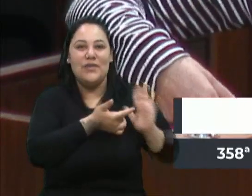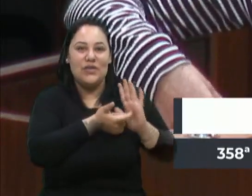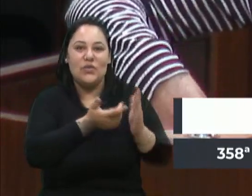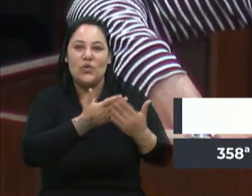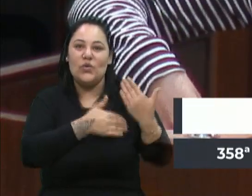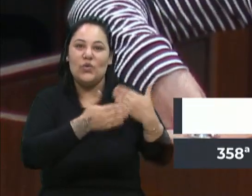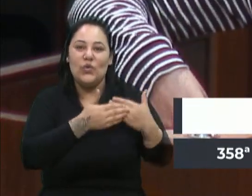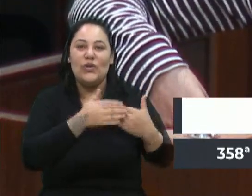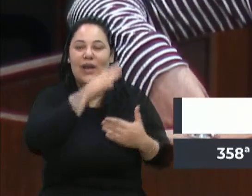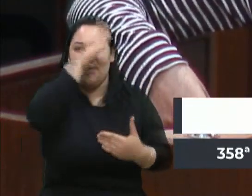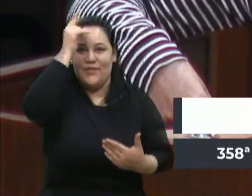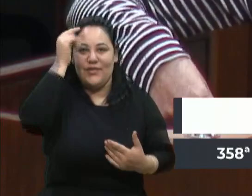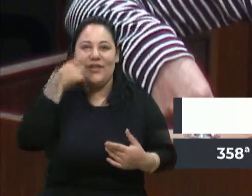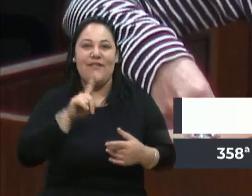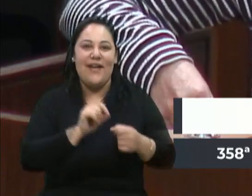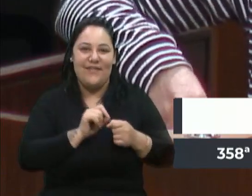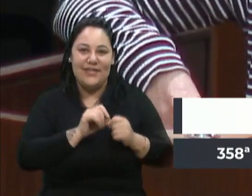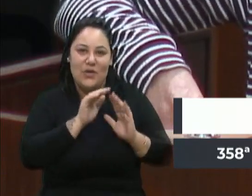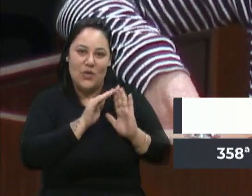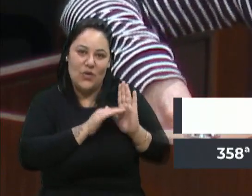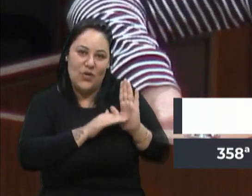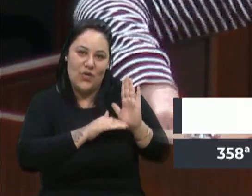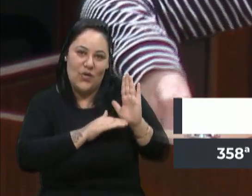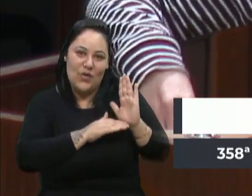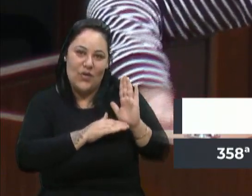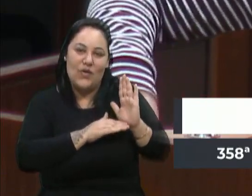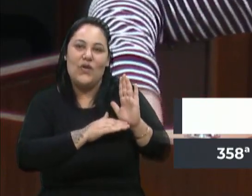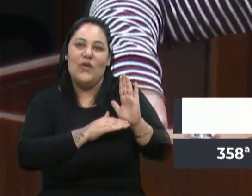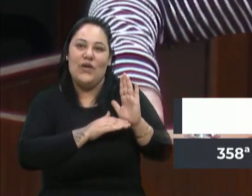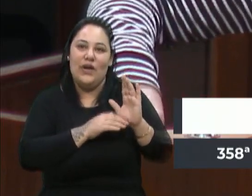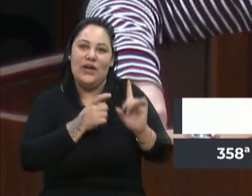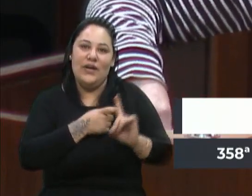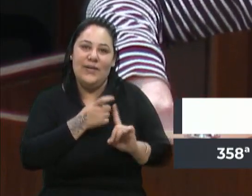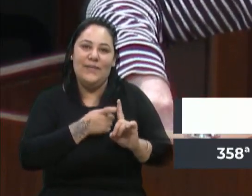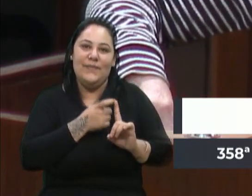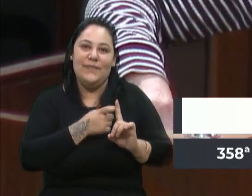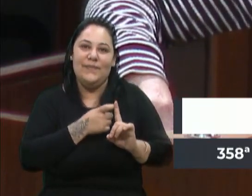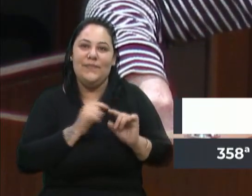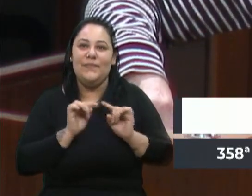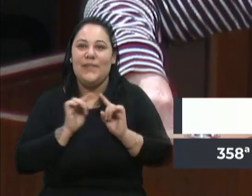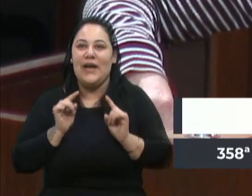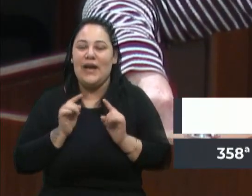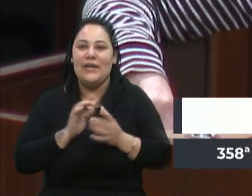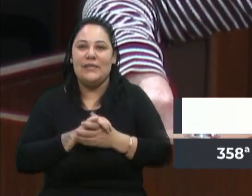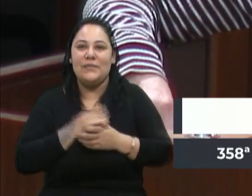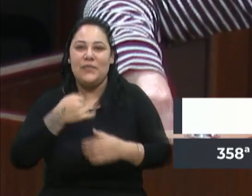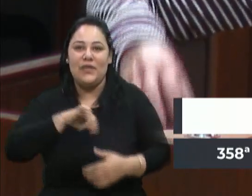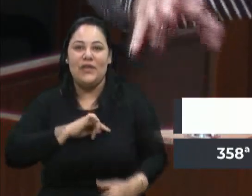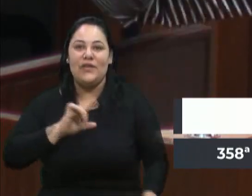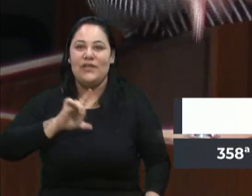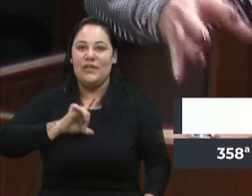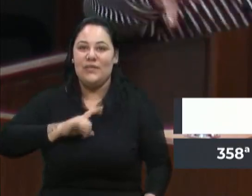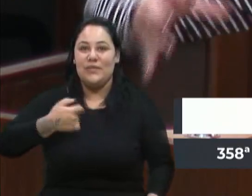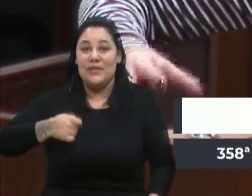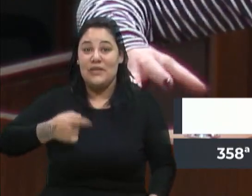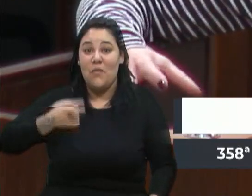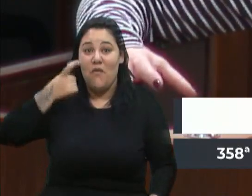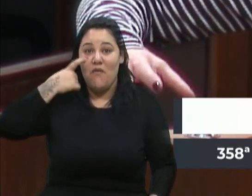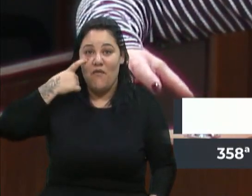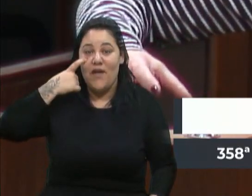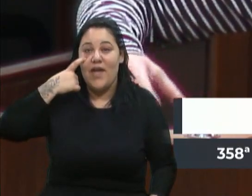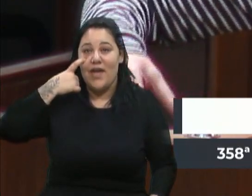prefeitura vai fazer nesse mês, né? Mas nós temos que ver que o